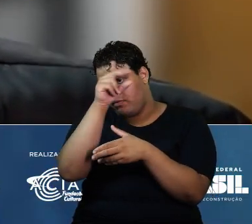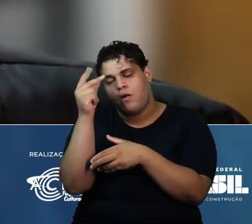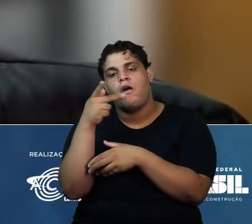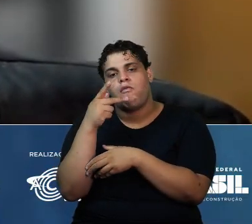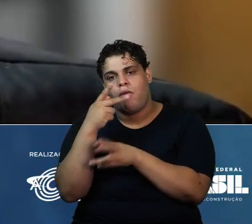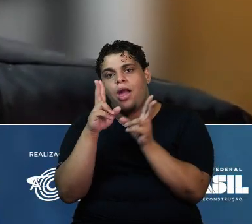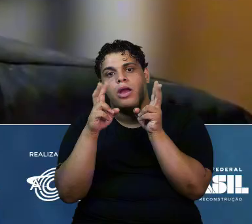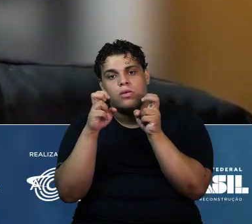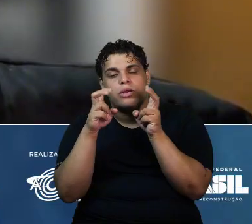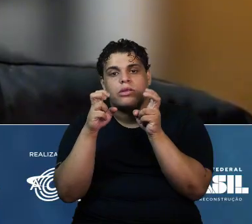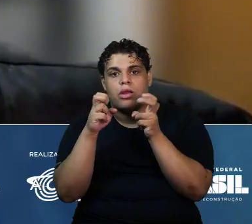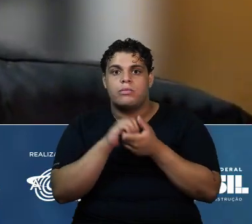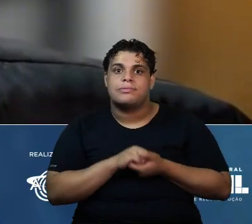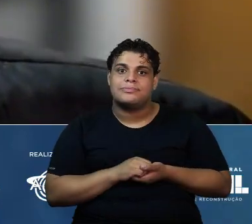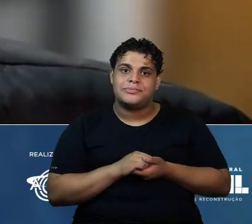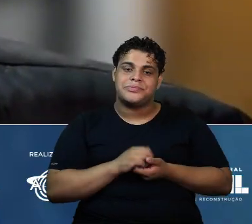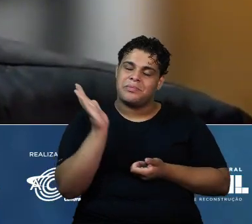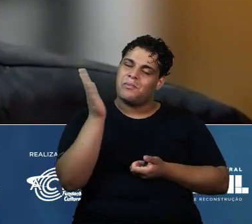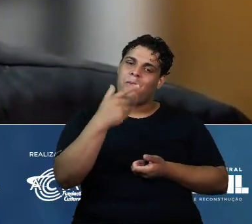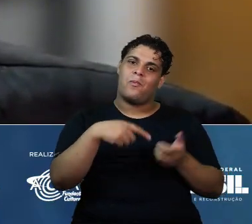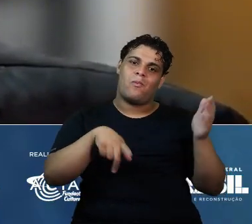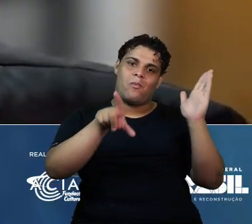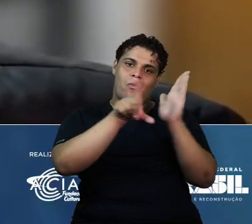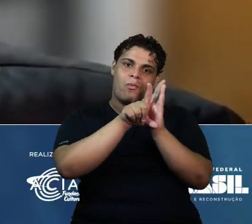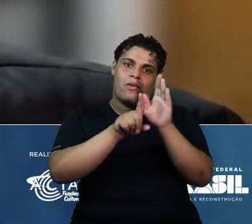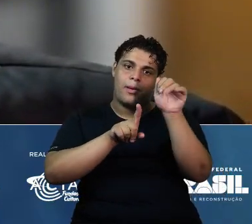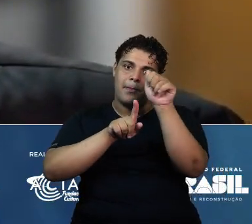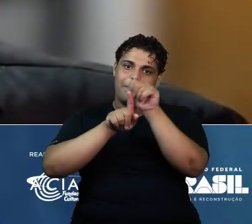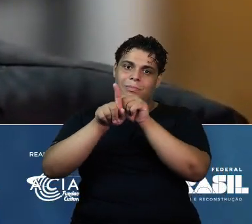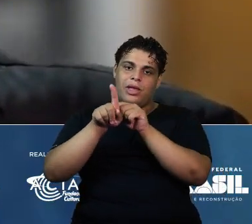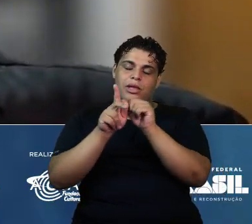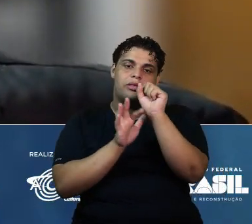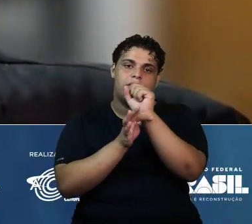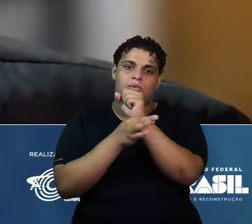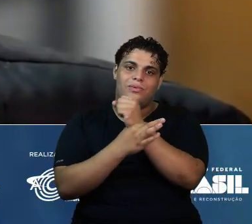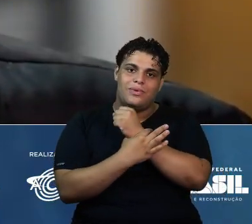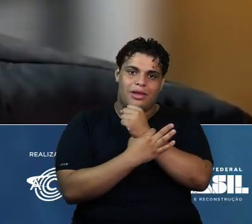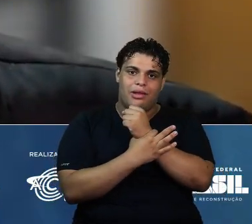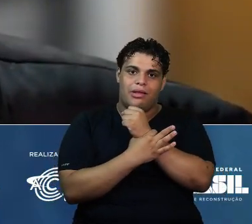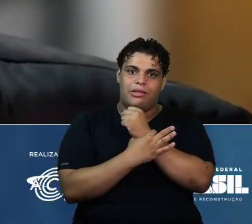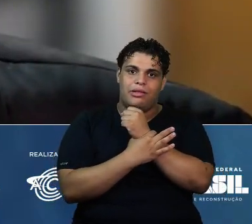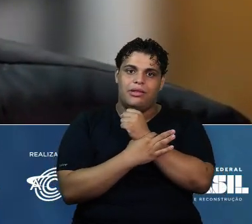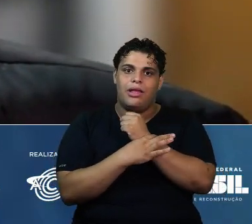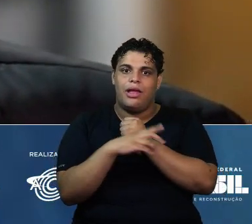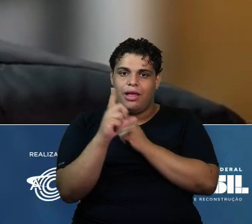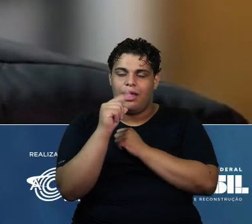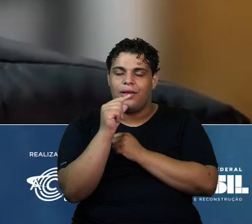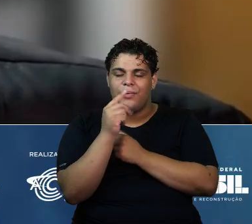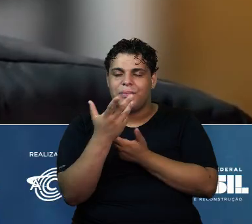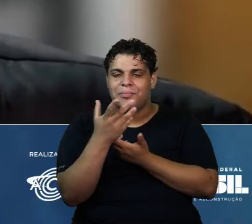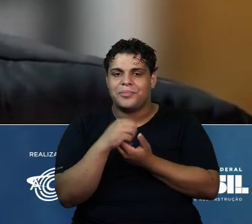o tema. Já virou lei, o mês de segurança aquática já virou lei em algumas cidades e já está